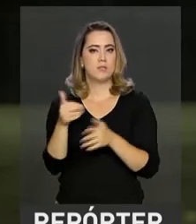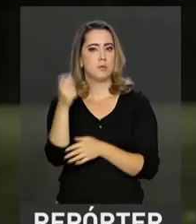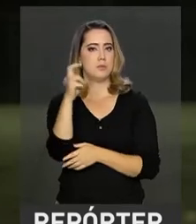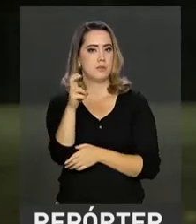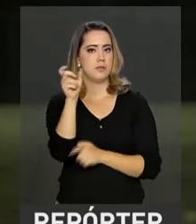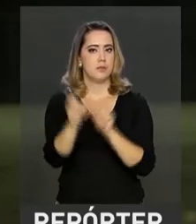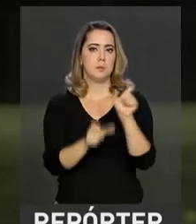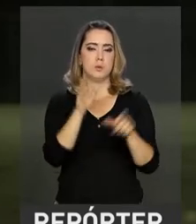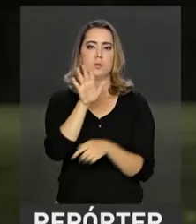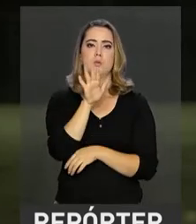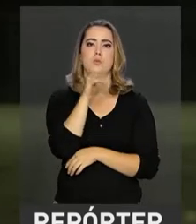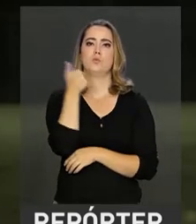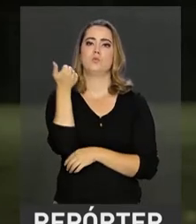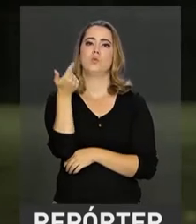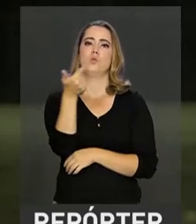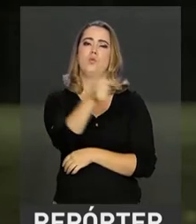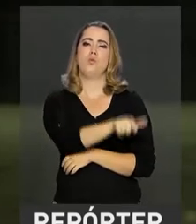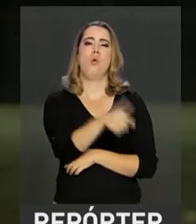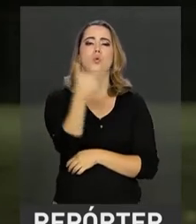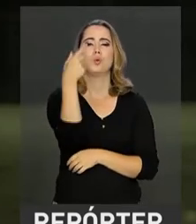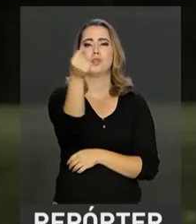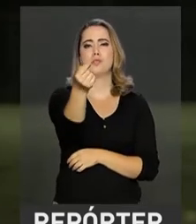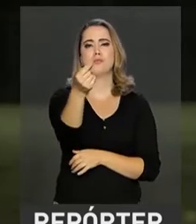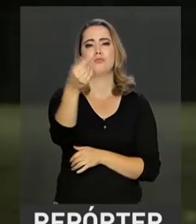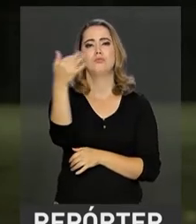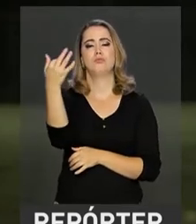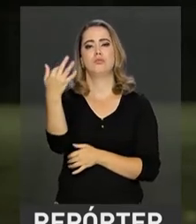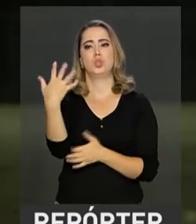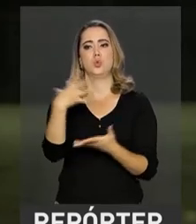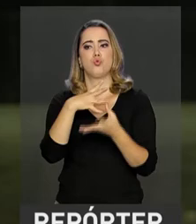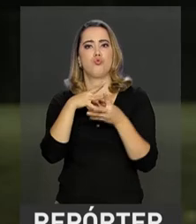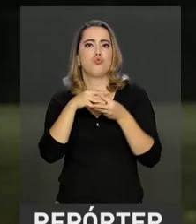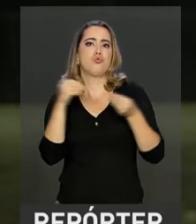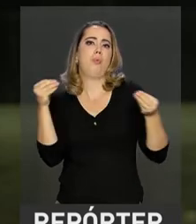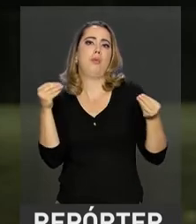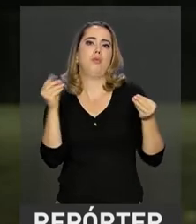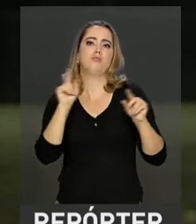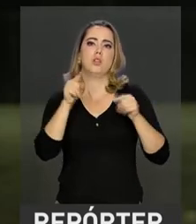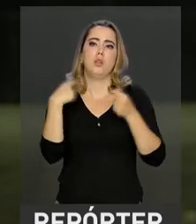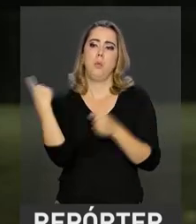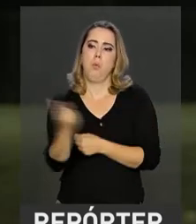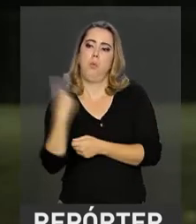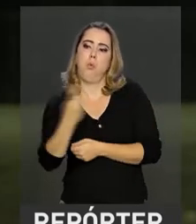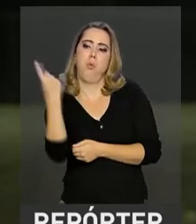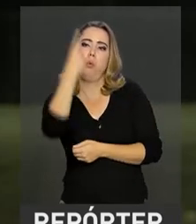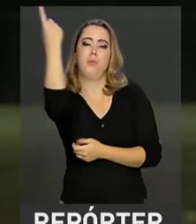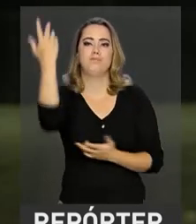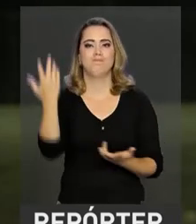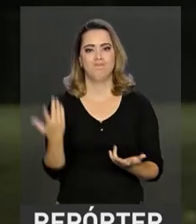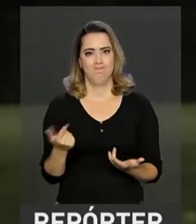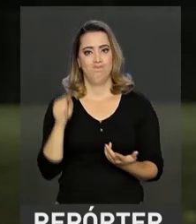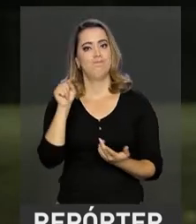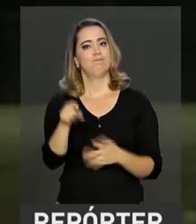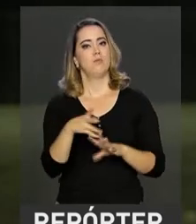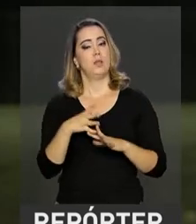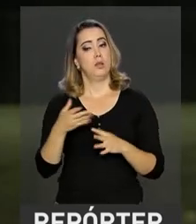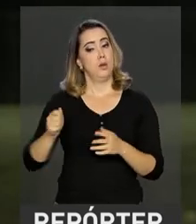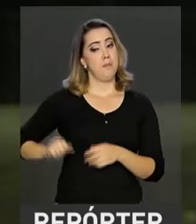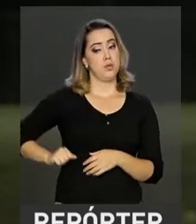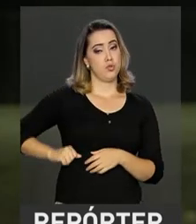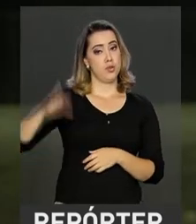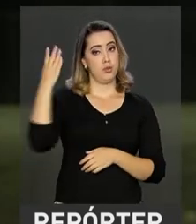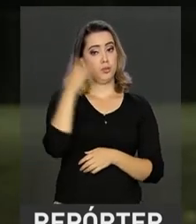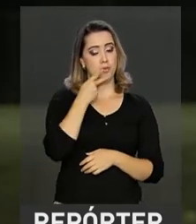pessoas morreram e outras 20 estão desaparecidas após a passagem desse furacão o itamaraty publicou